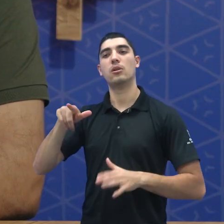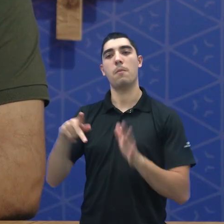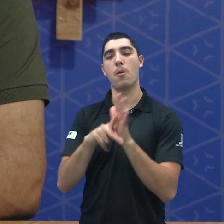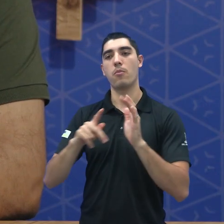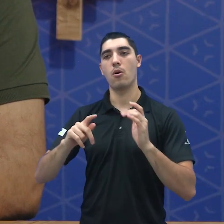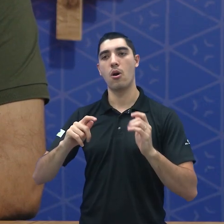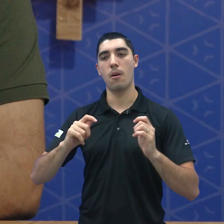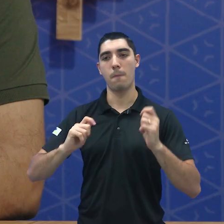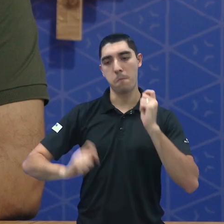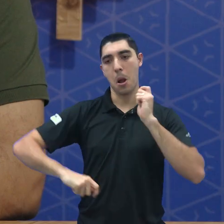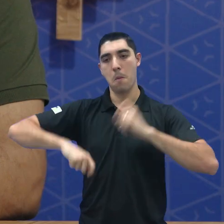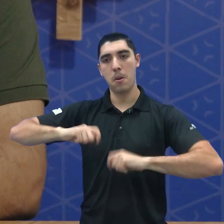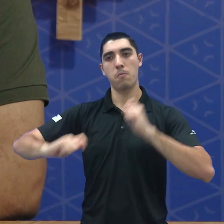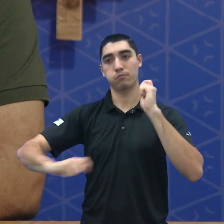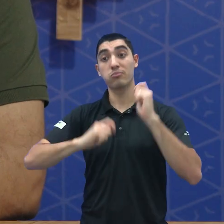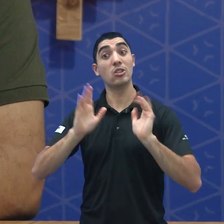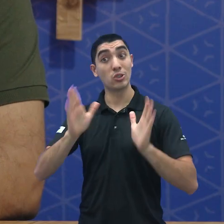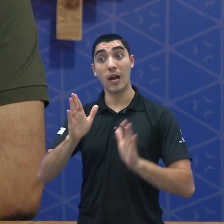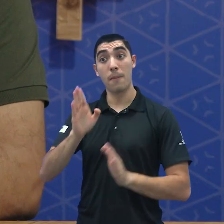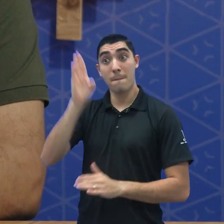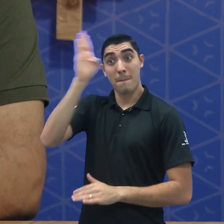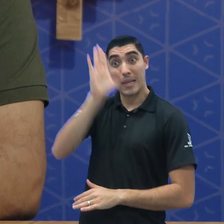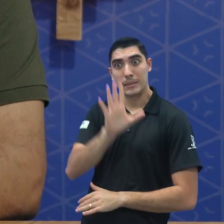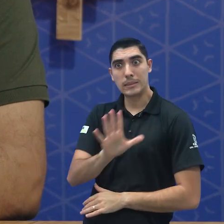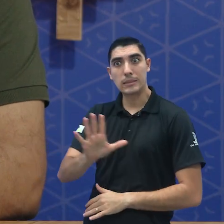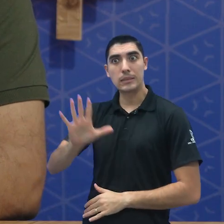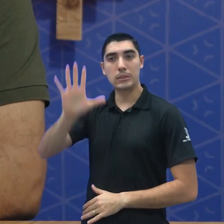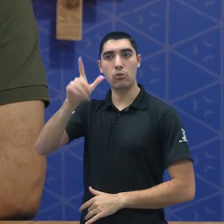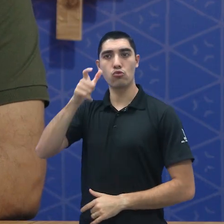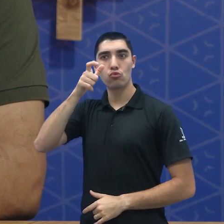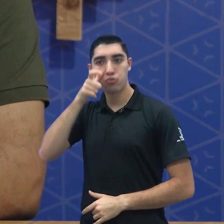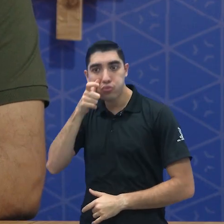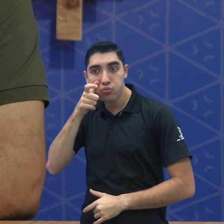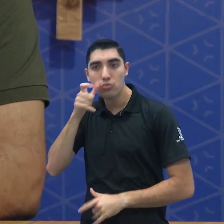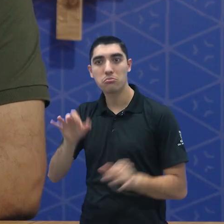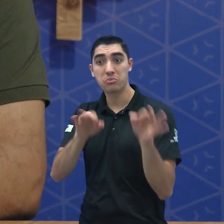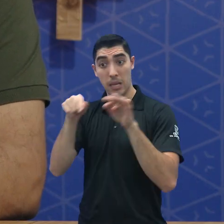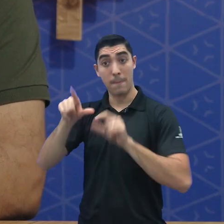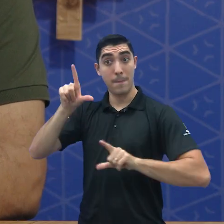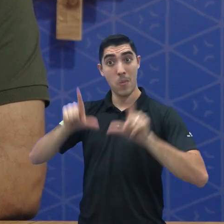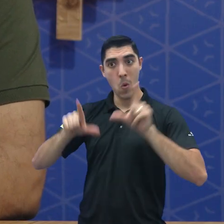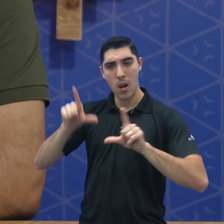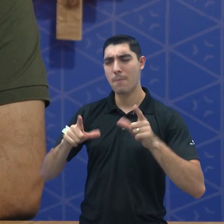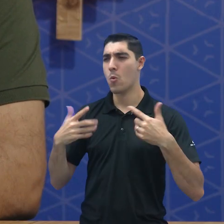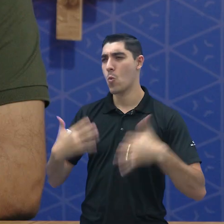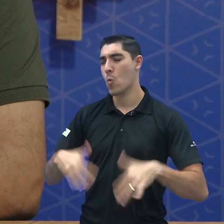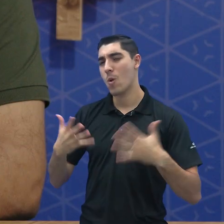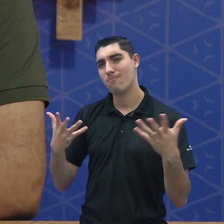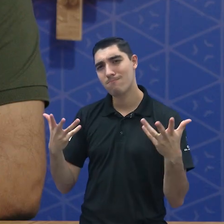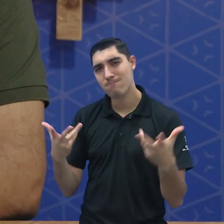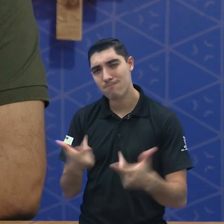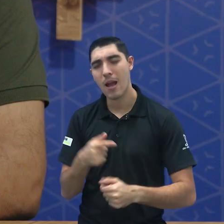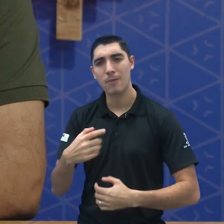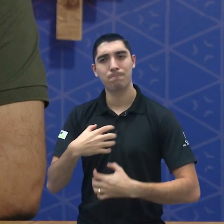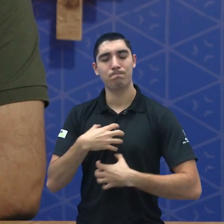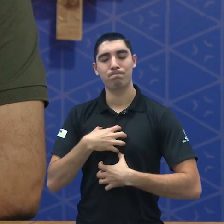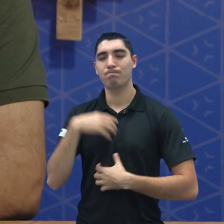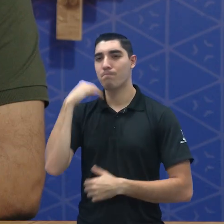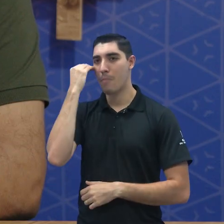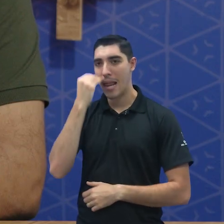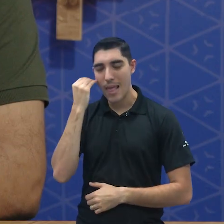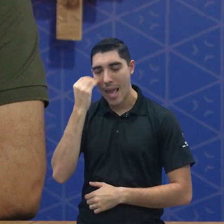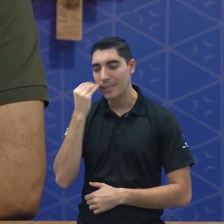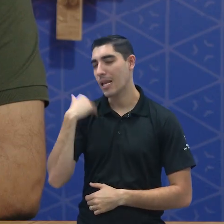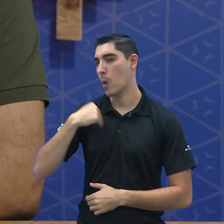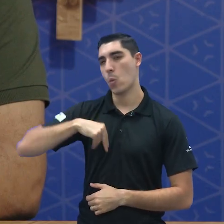de estar em rede nacional, né, tocar lá num programa. Então foi muito legal, foi uma sensação, uma experiência